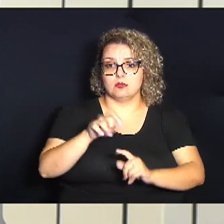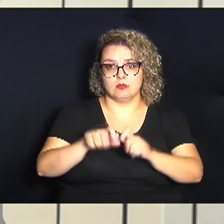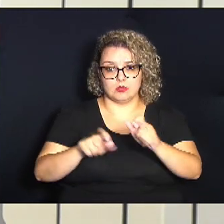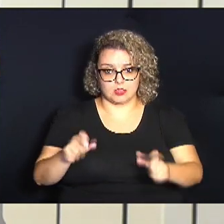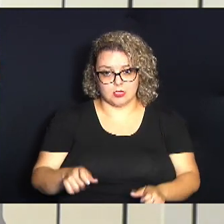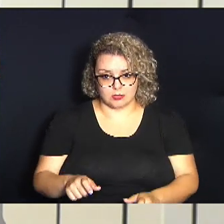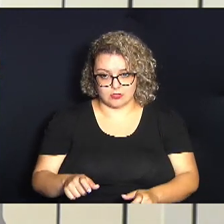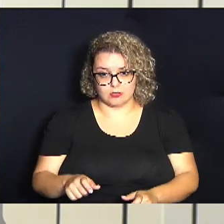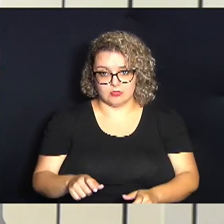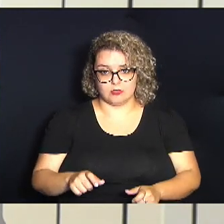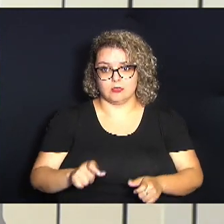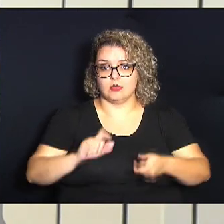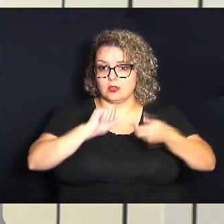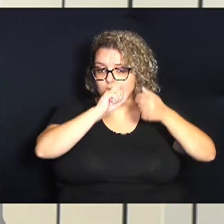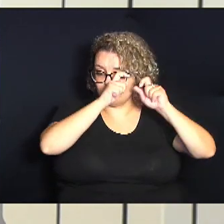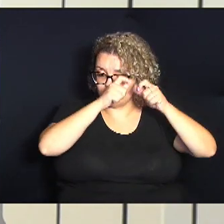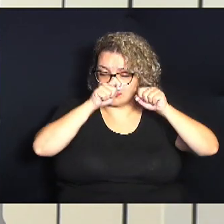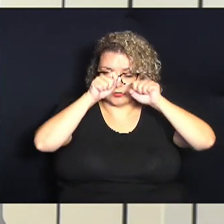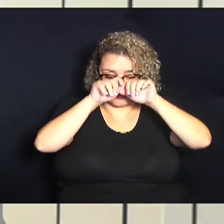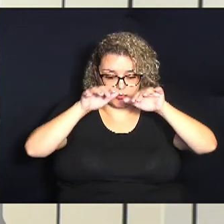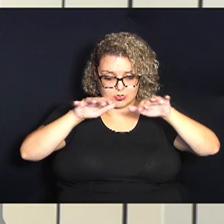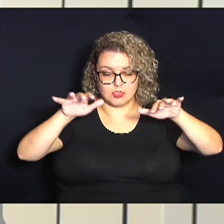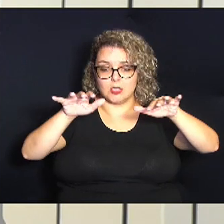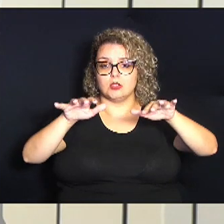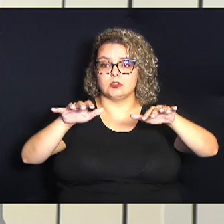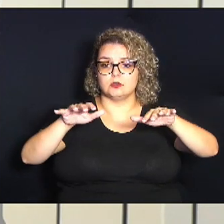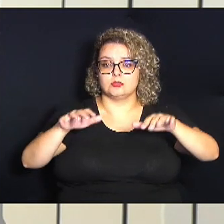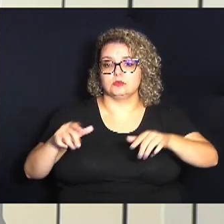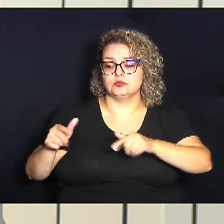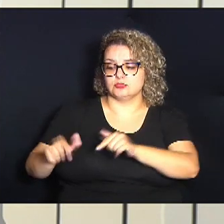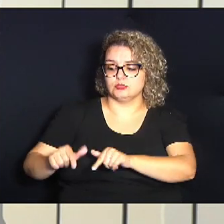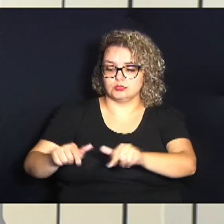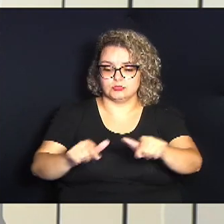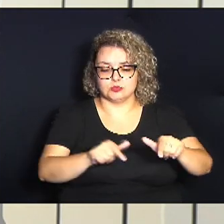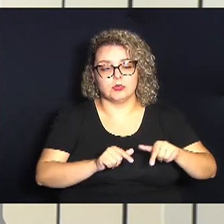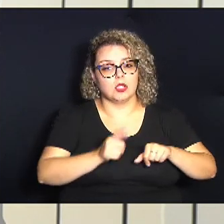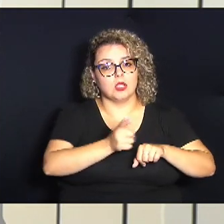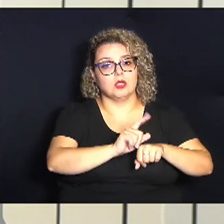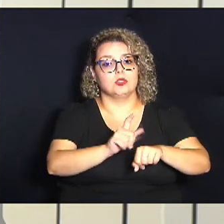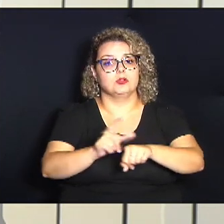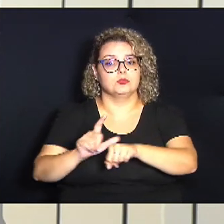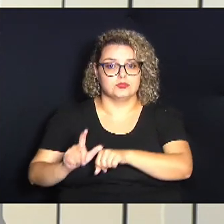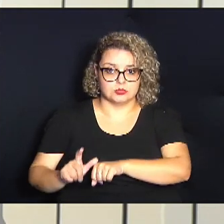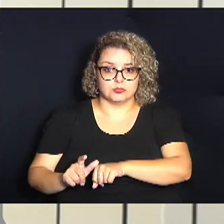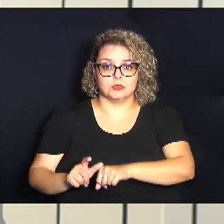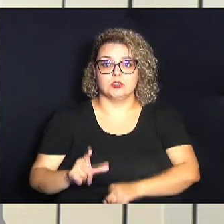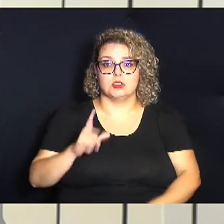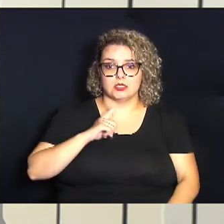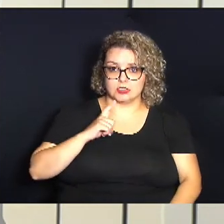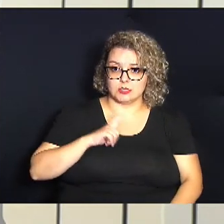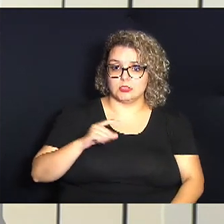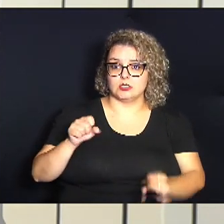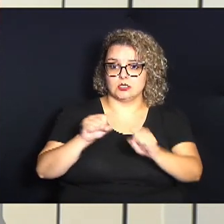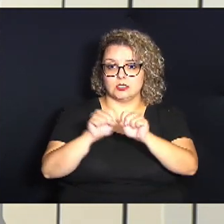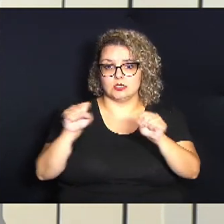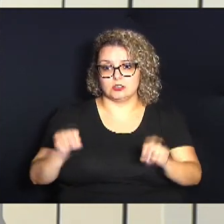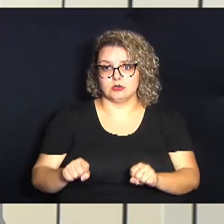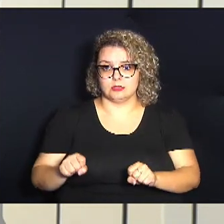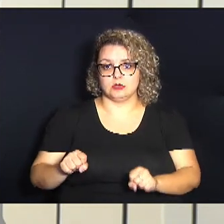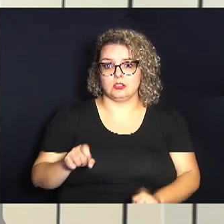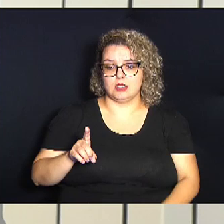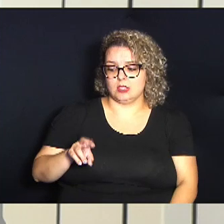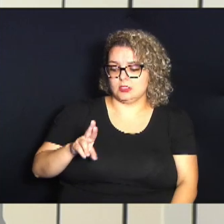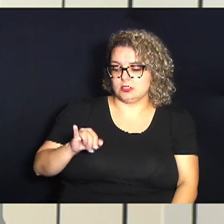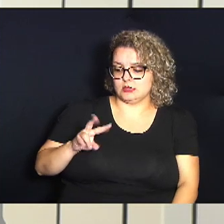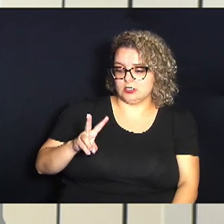com transtorno do espectro autista nos estabelecimentos comerciais que possuem o sistema drive-thru aqui